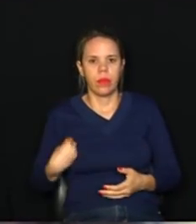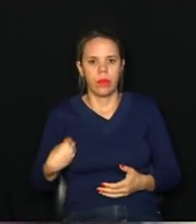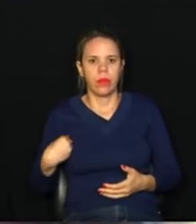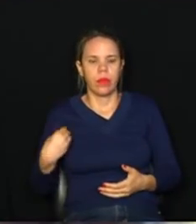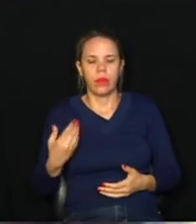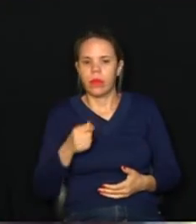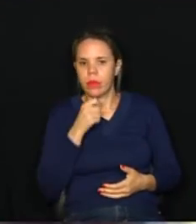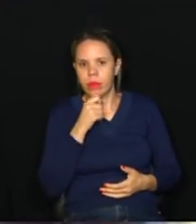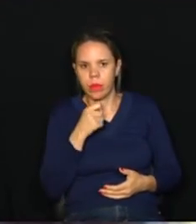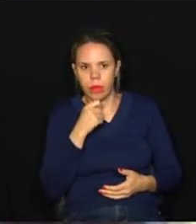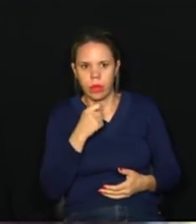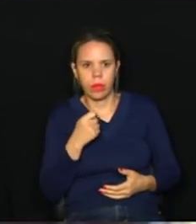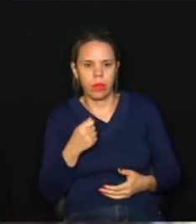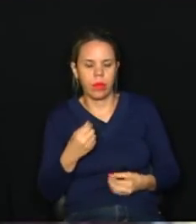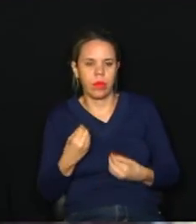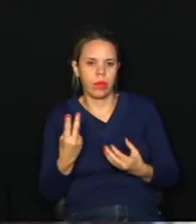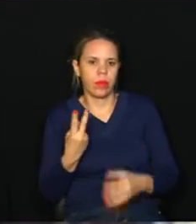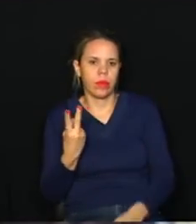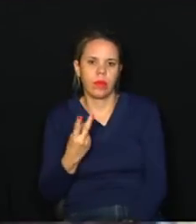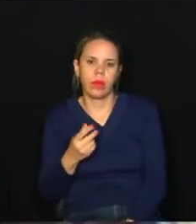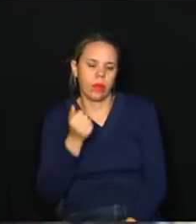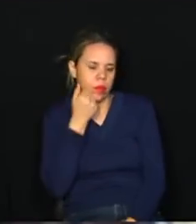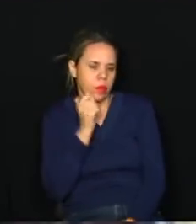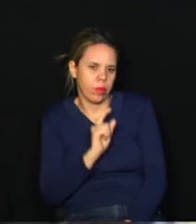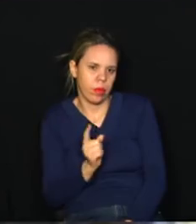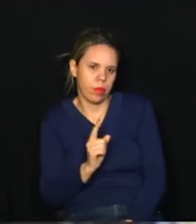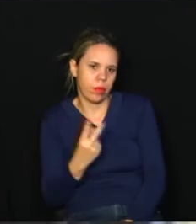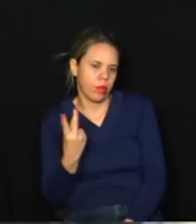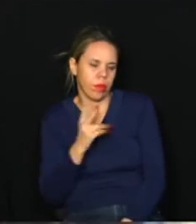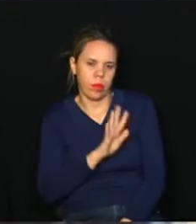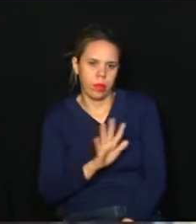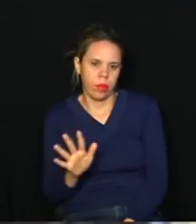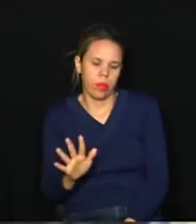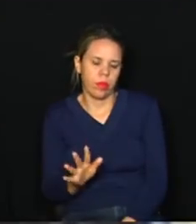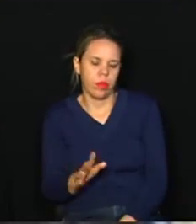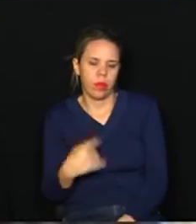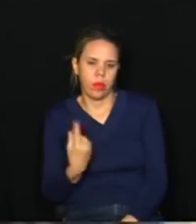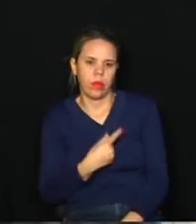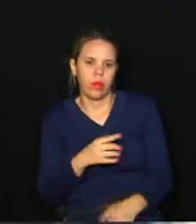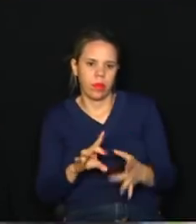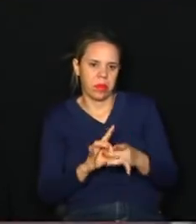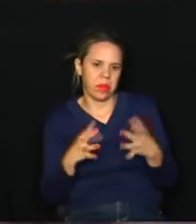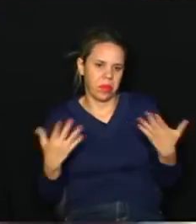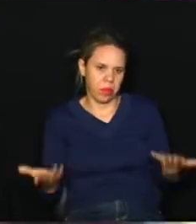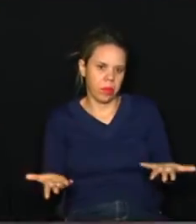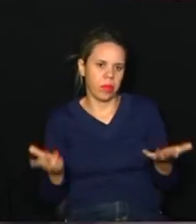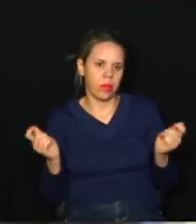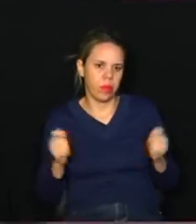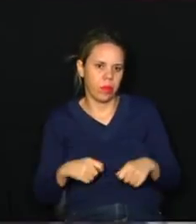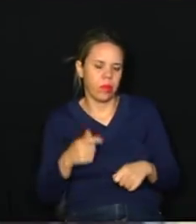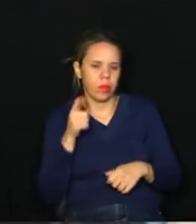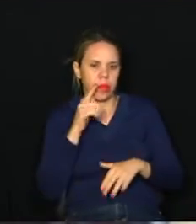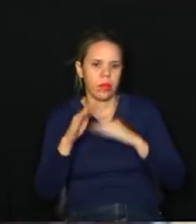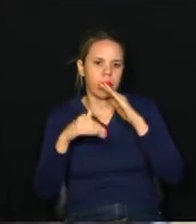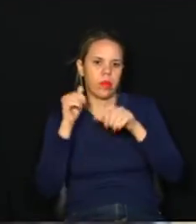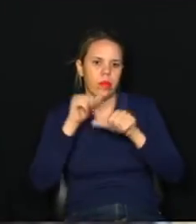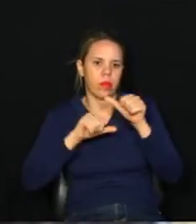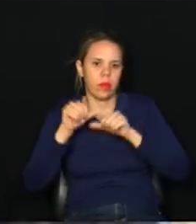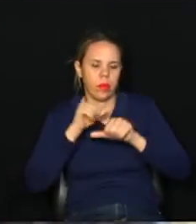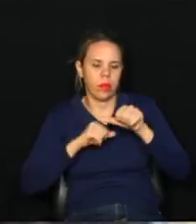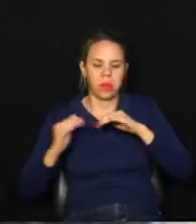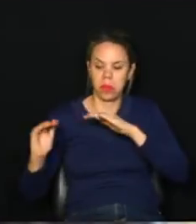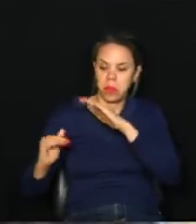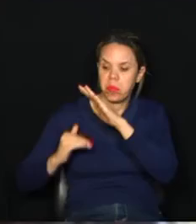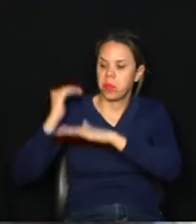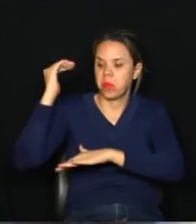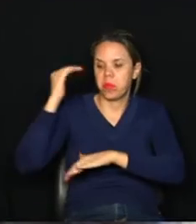não damos o devido valor à ciência que nos permitiria essa mudança de